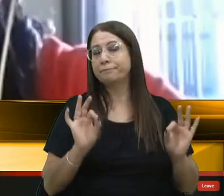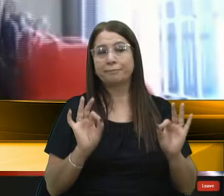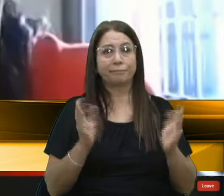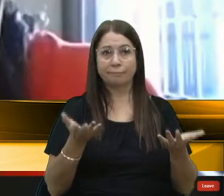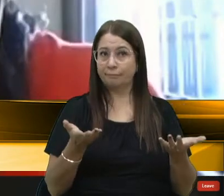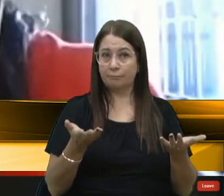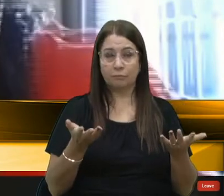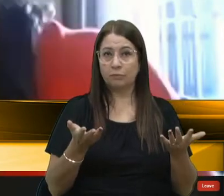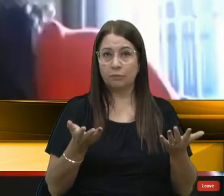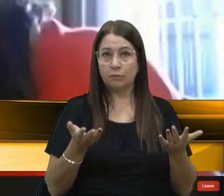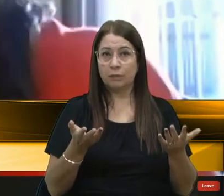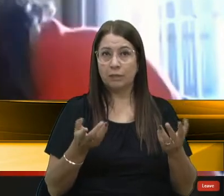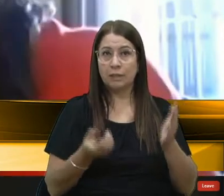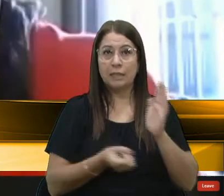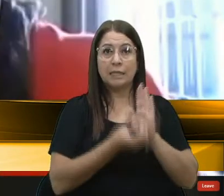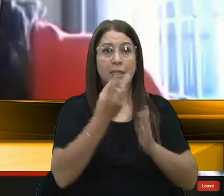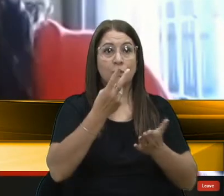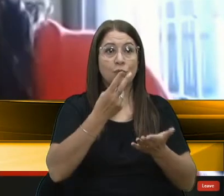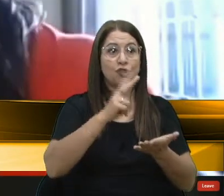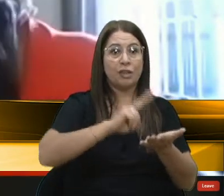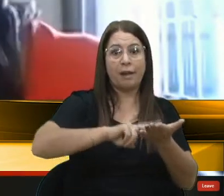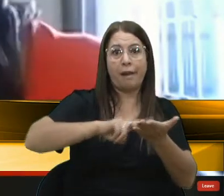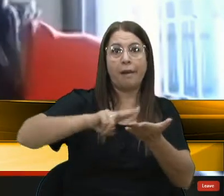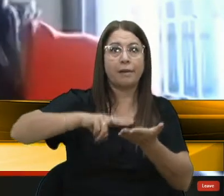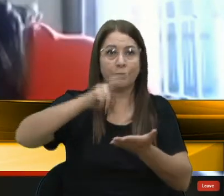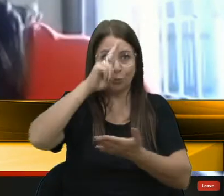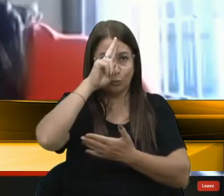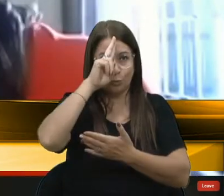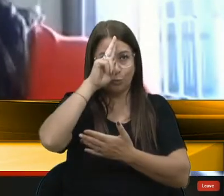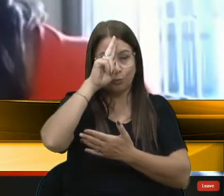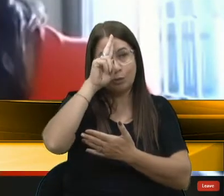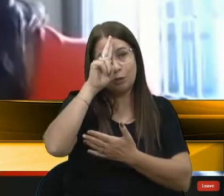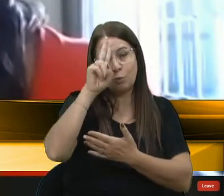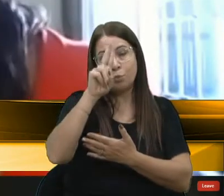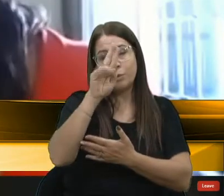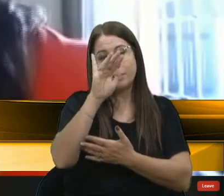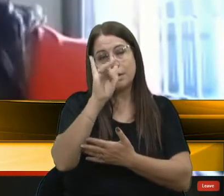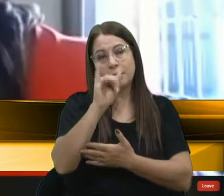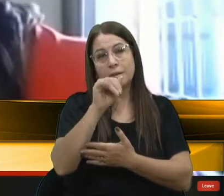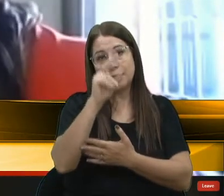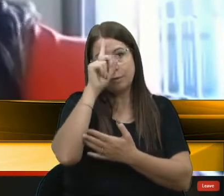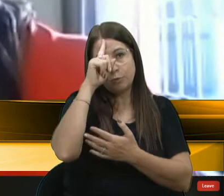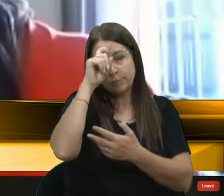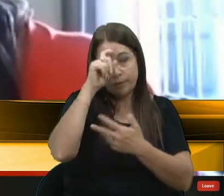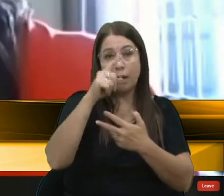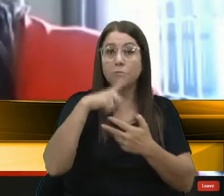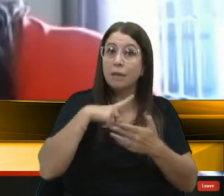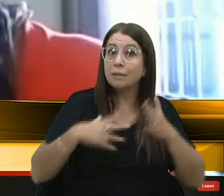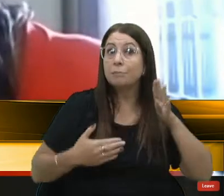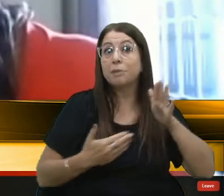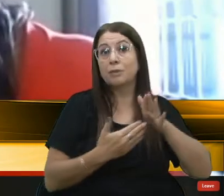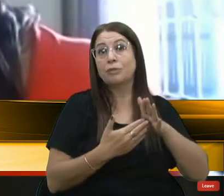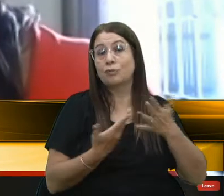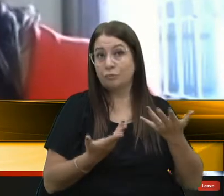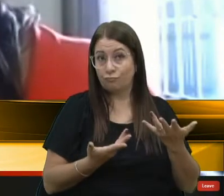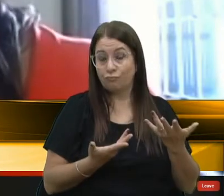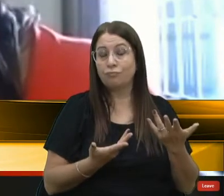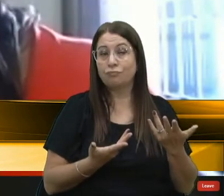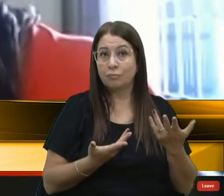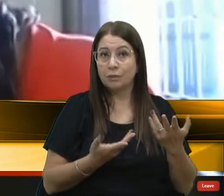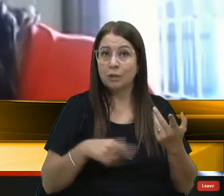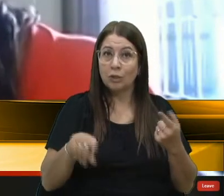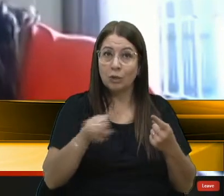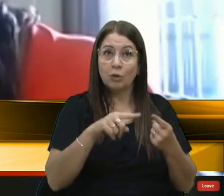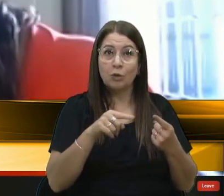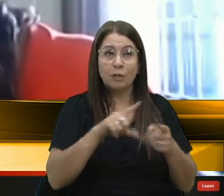da simples criação de leitos, né? Porque isso tem limite, a criação de leitos tem limite. E vejam que a gente estava